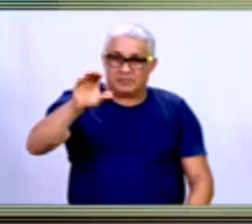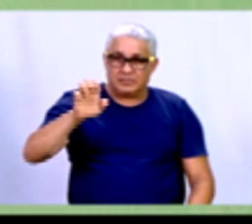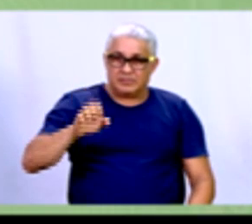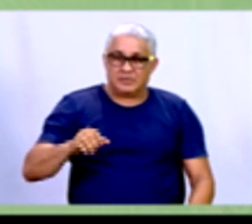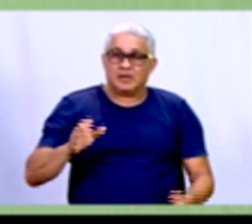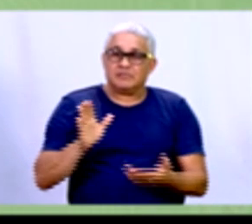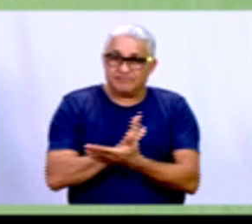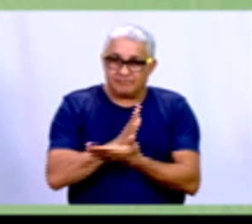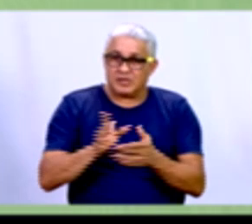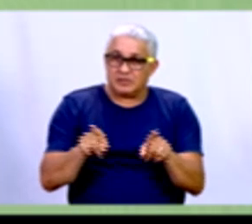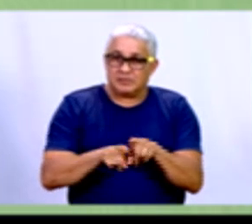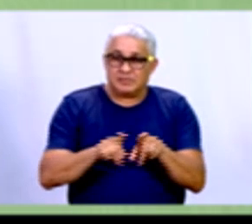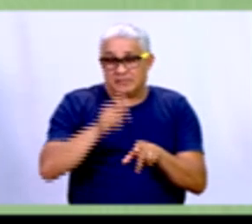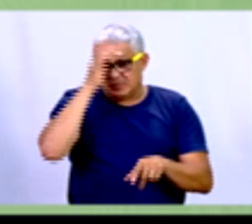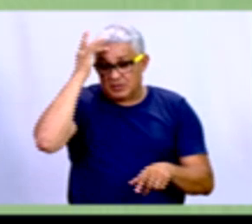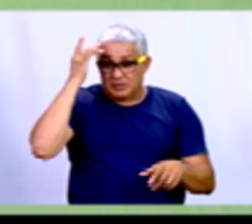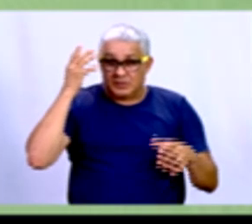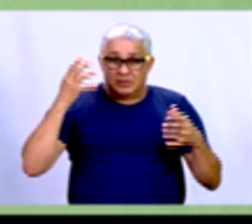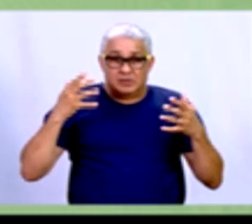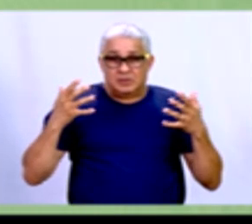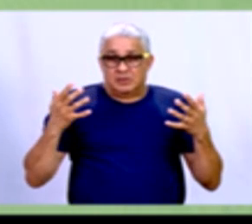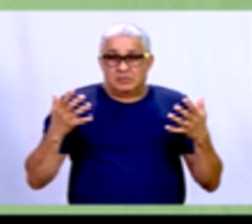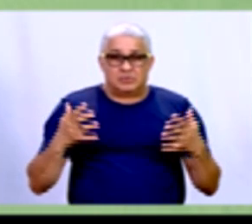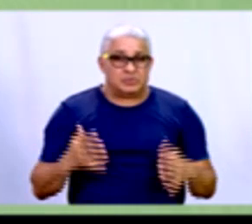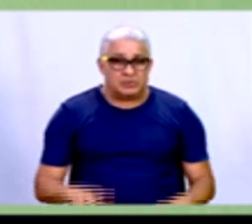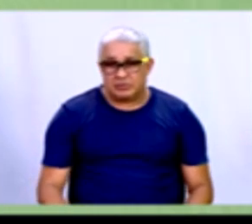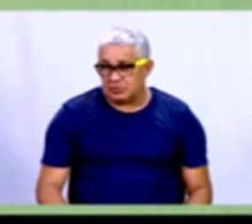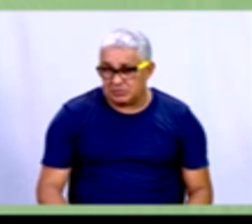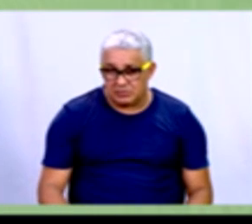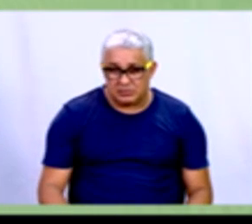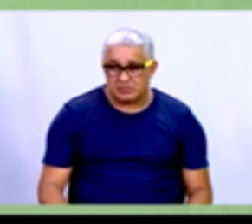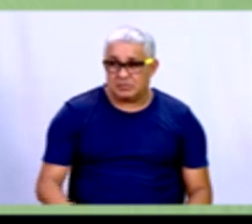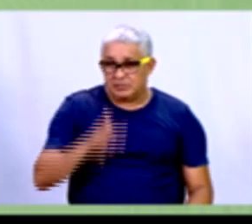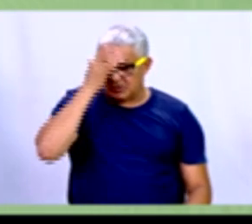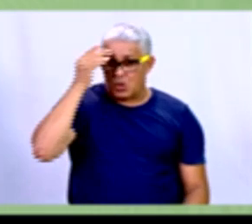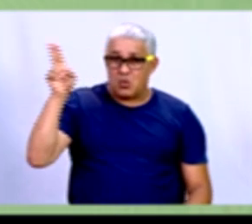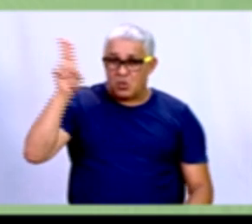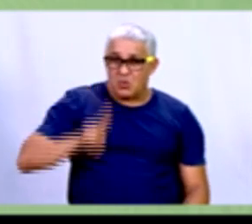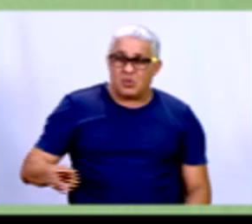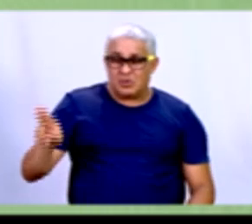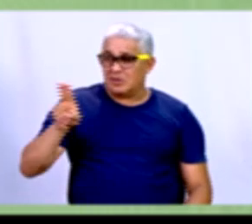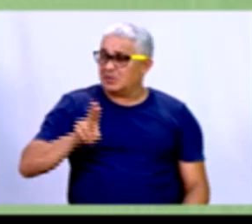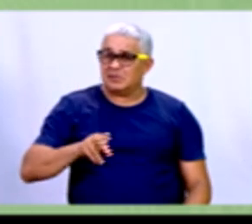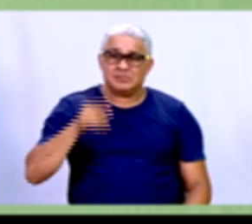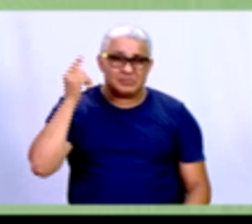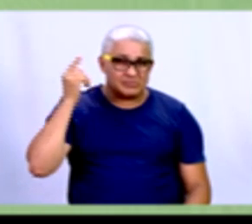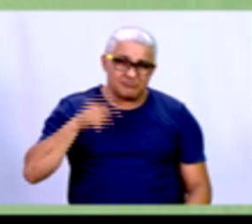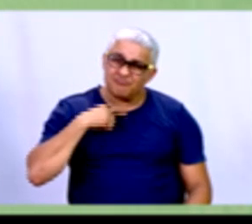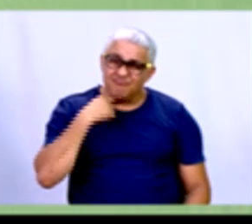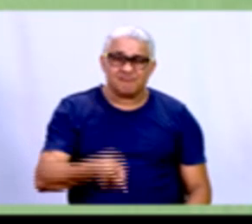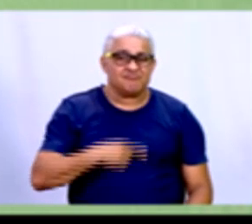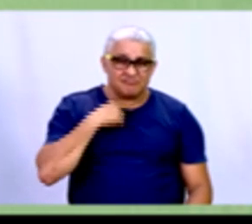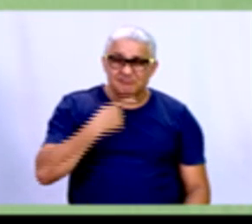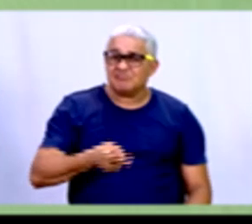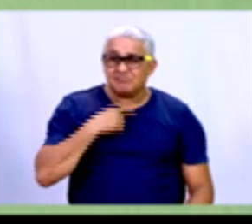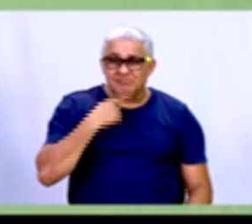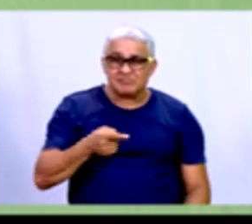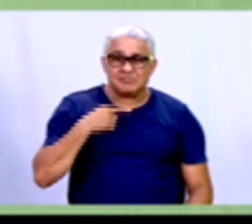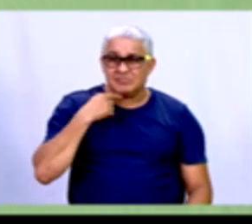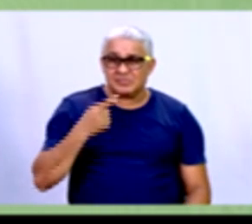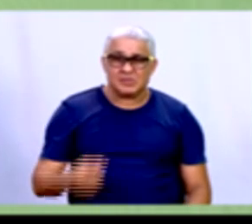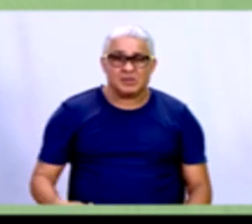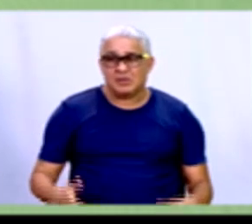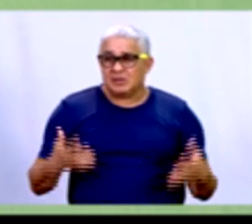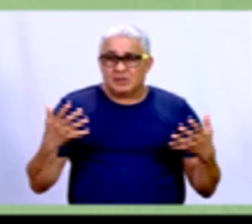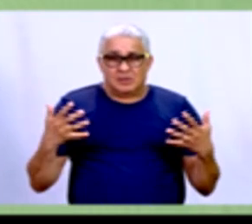e desmotivam o usuário. Ou seja, o usuário vai usar, não vai conseguir utilizar direito, vai ficar frustrado, vai ficar desmotivado, não